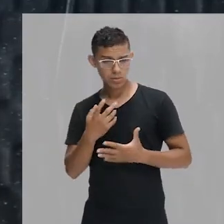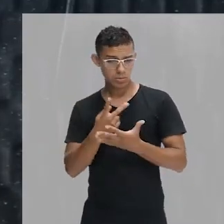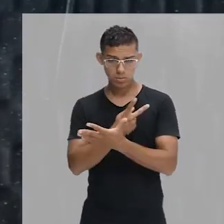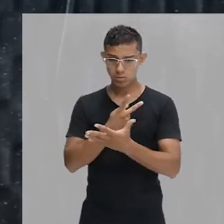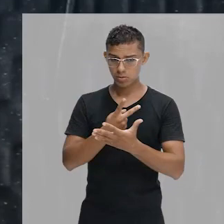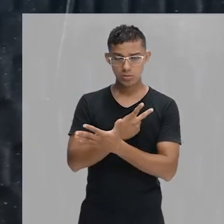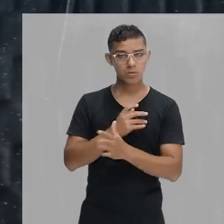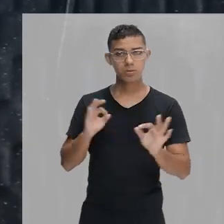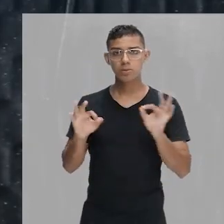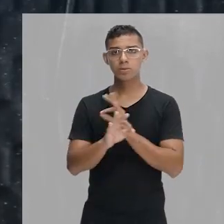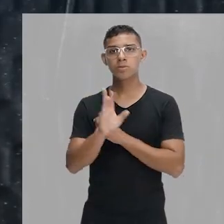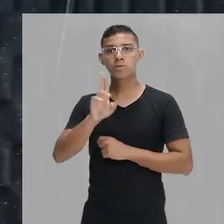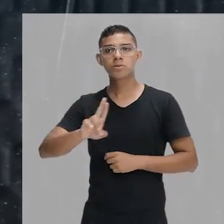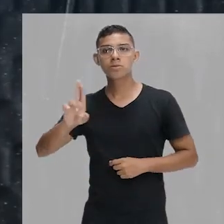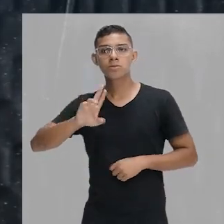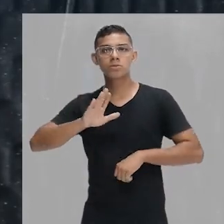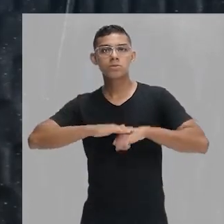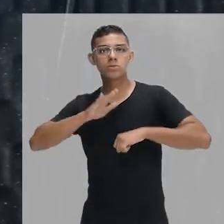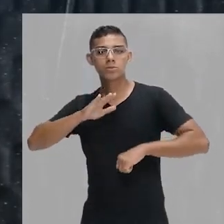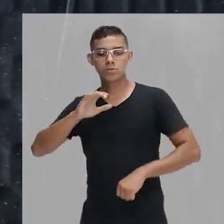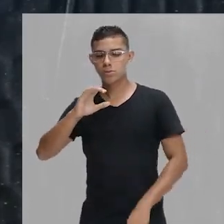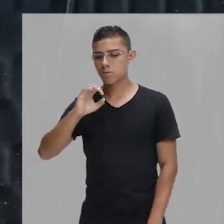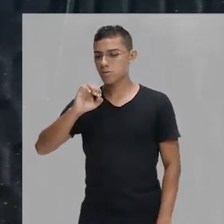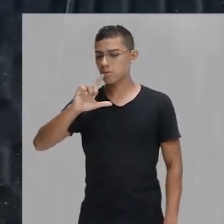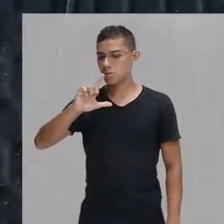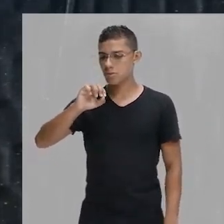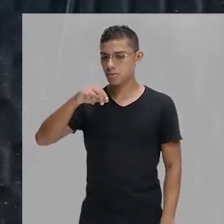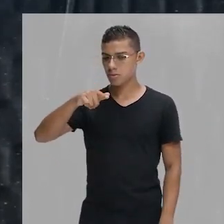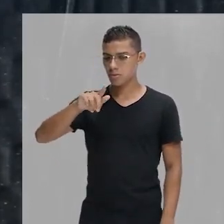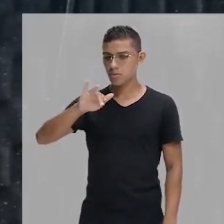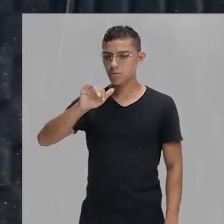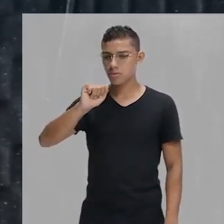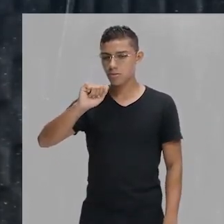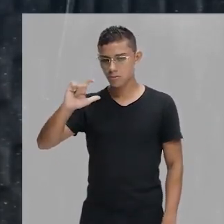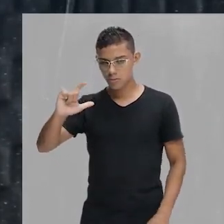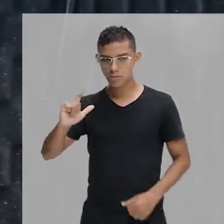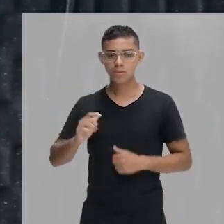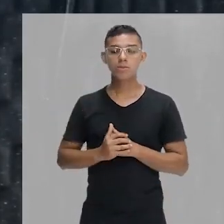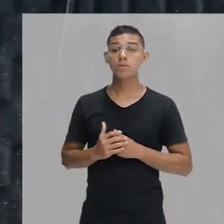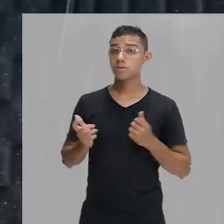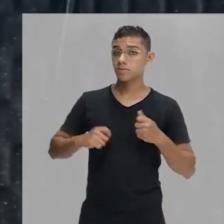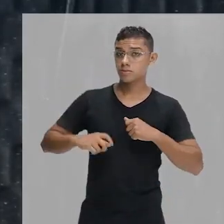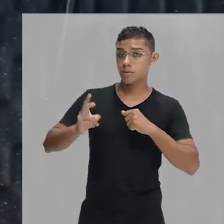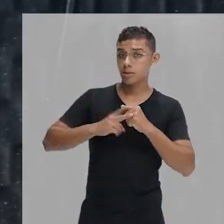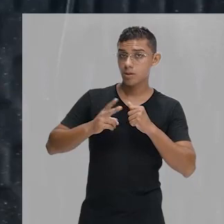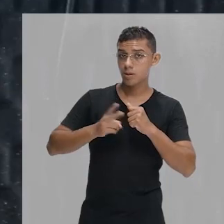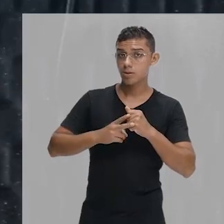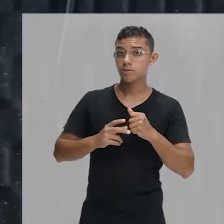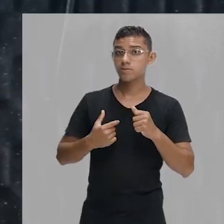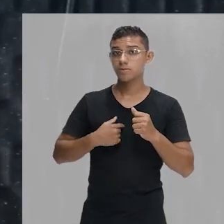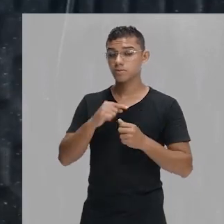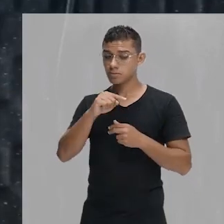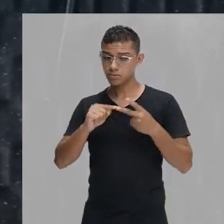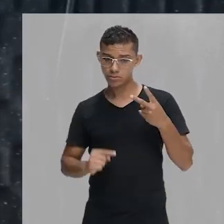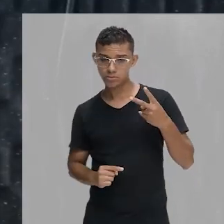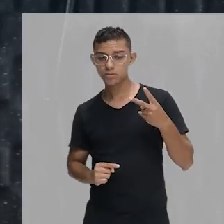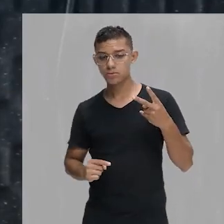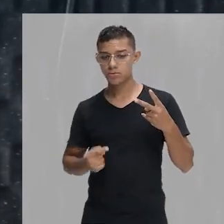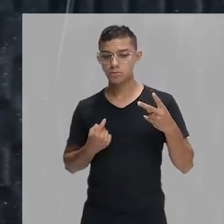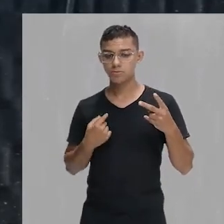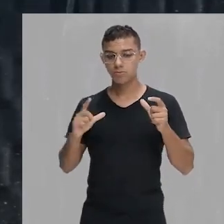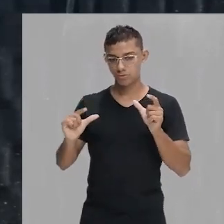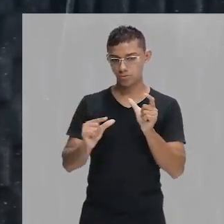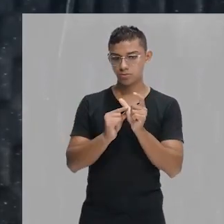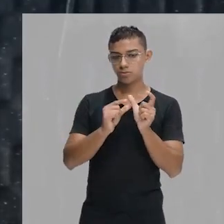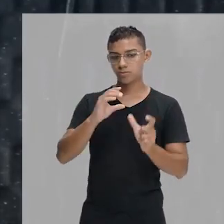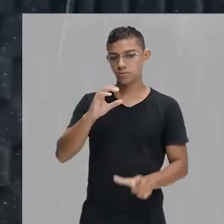eu utilizar somente a forma coloquial. Então, passem isso para a questão do verbo. Eu tenho duas formas de fazer essa conjugação